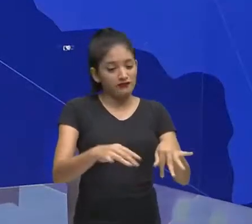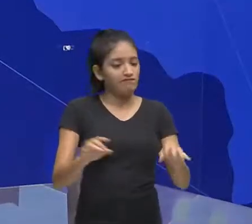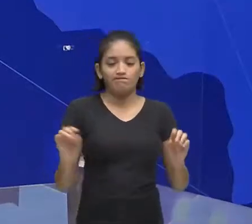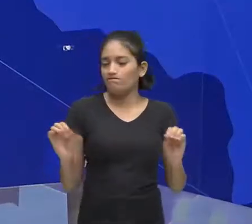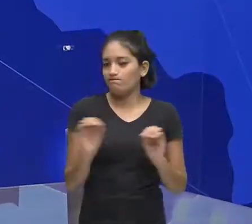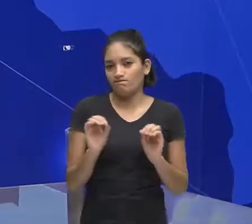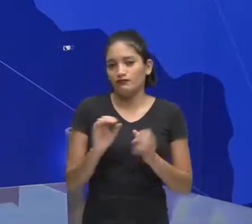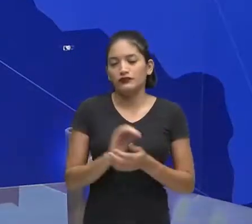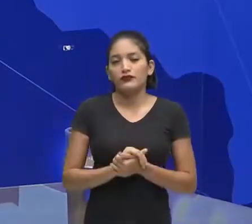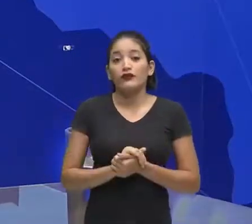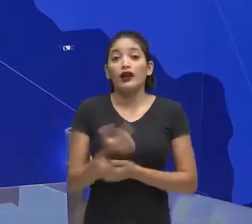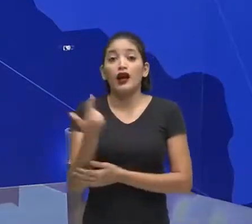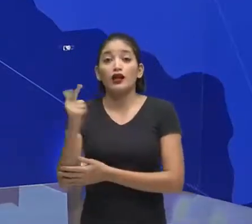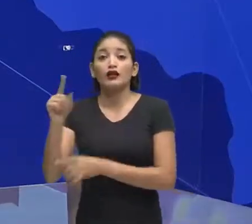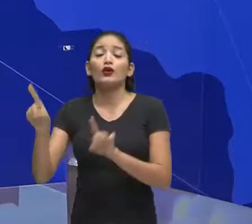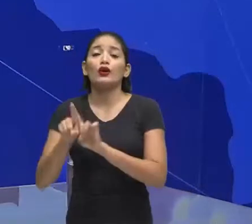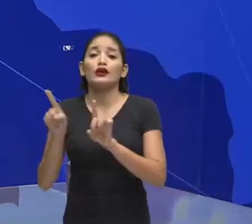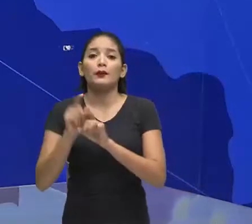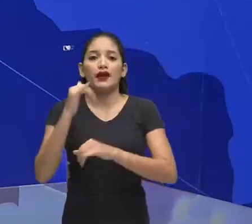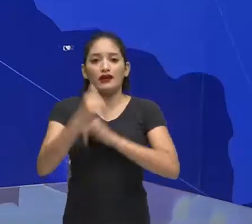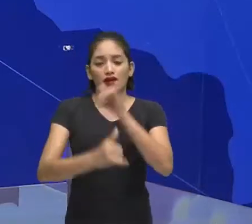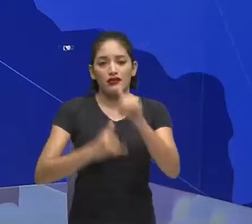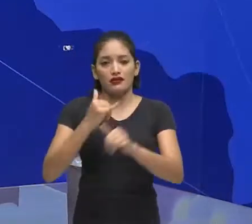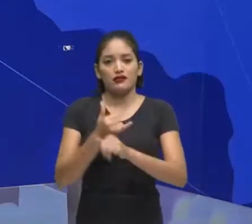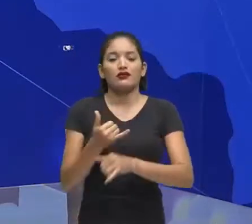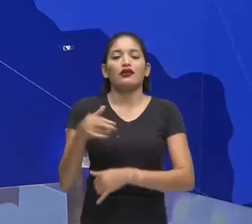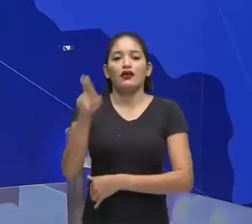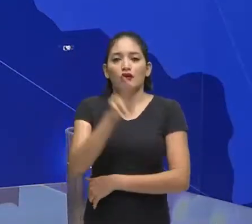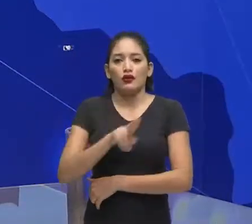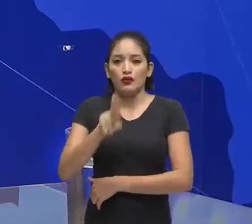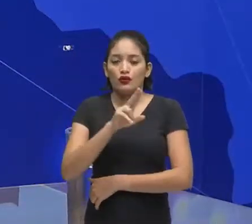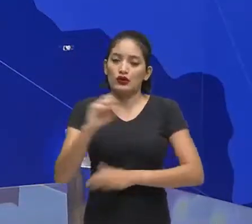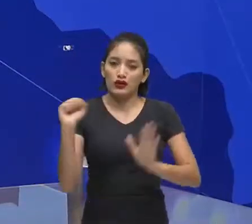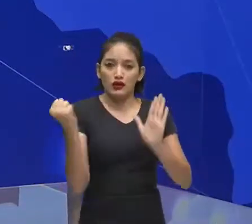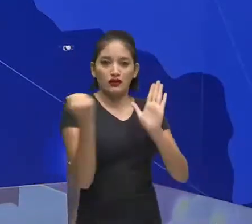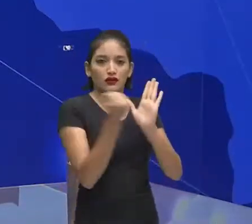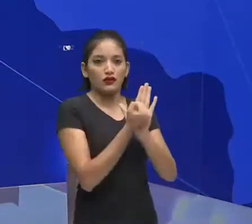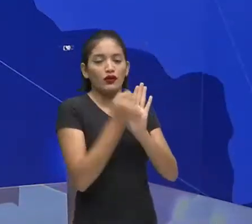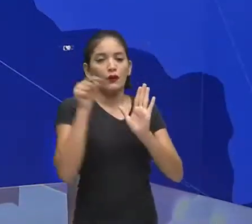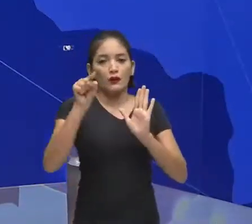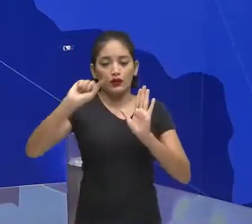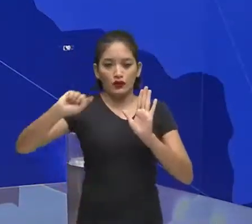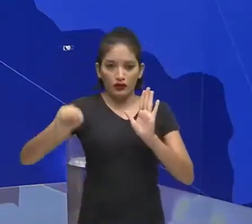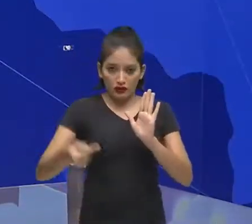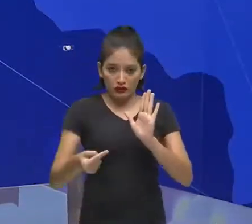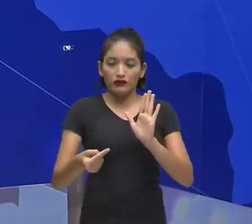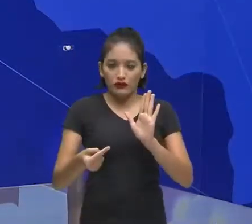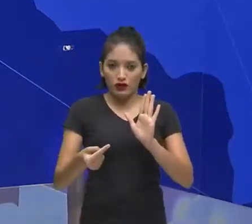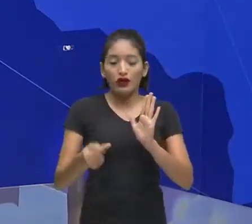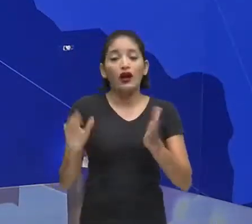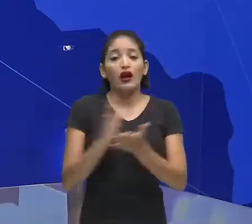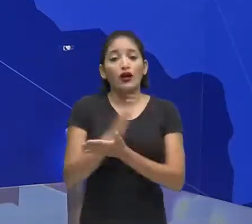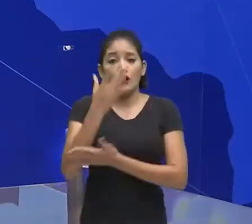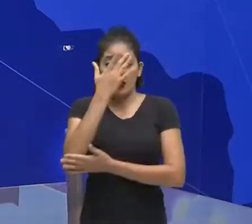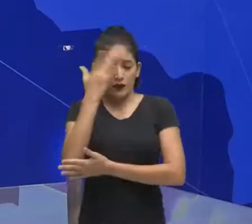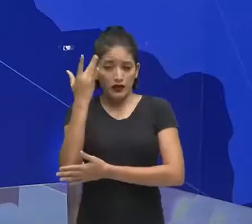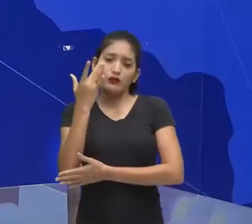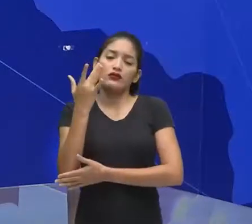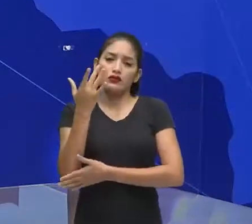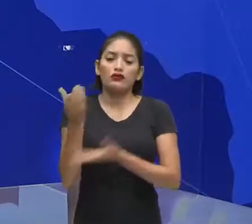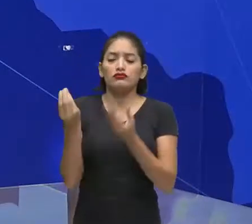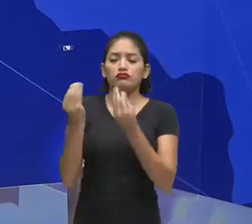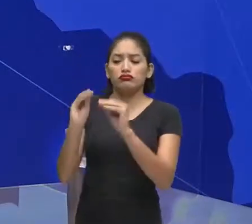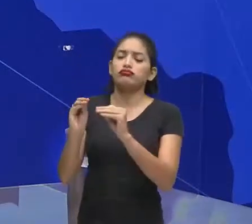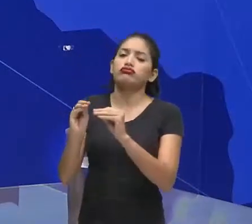E aí surge uma campanha de internet que é também utilizada por esse símbolo de ponto e vírgula. Algumas pessoas postam, fazem textos, outras